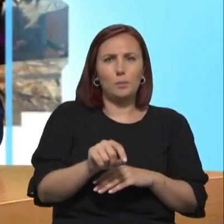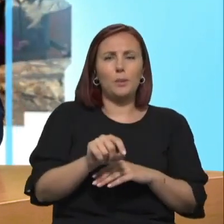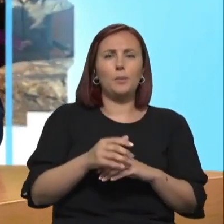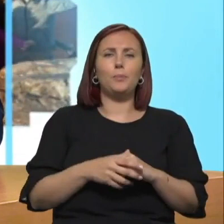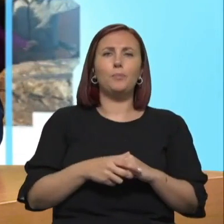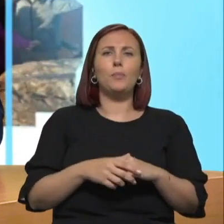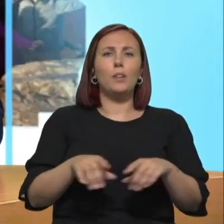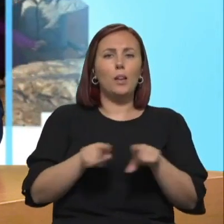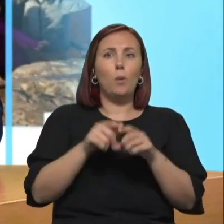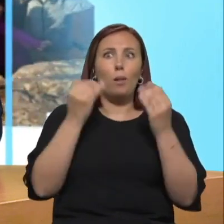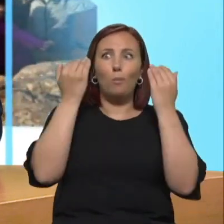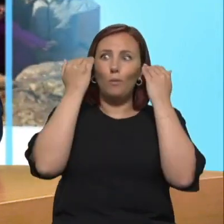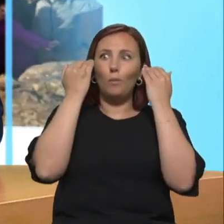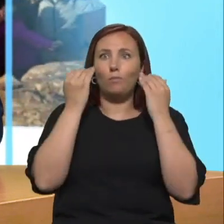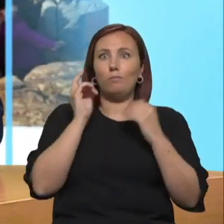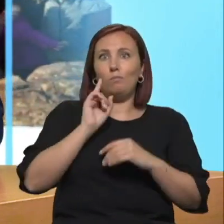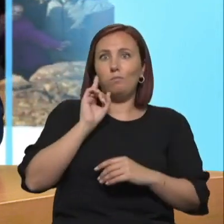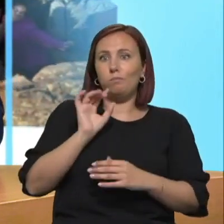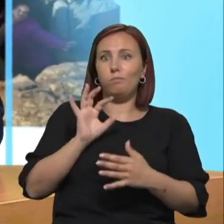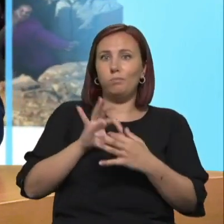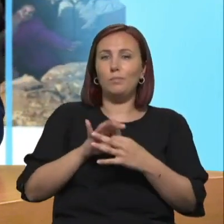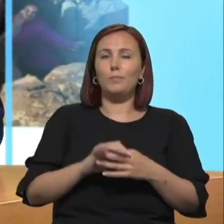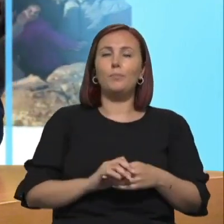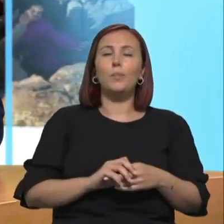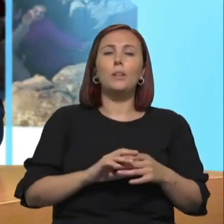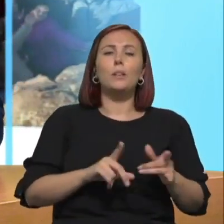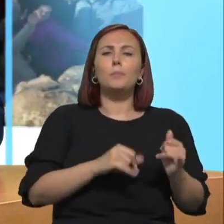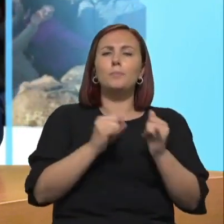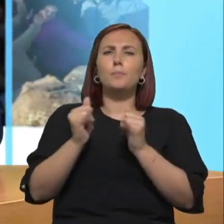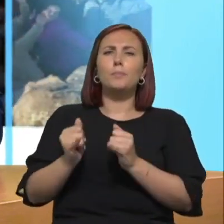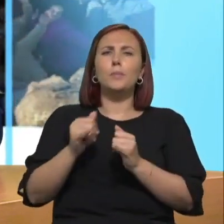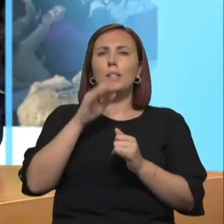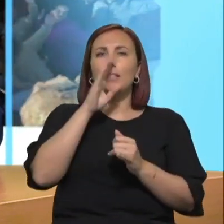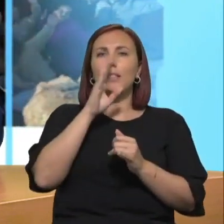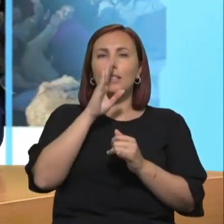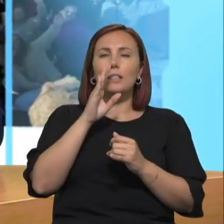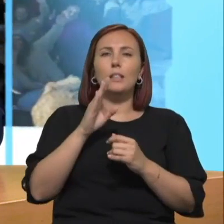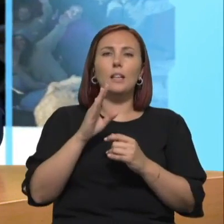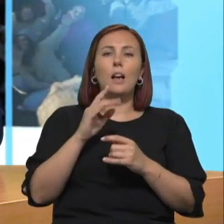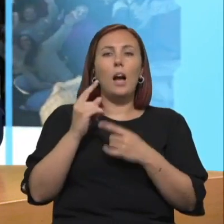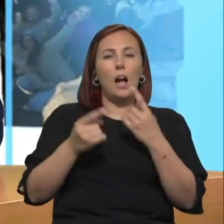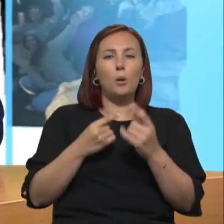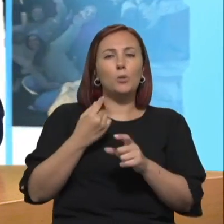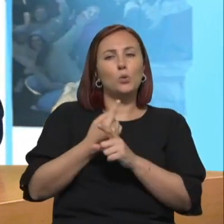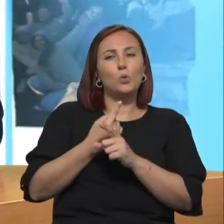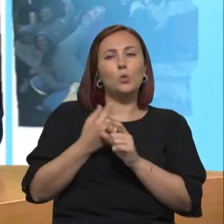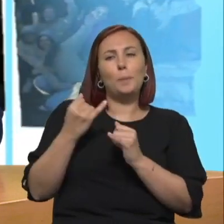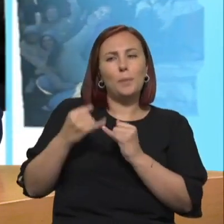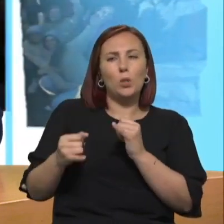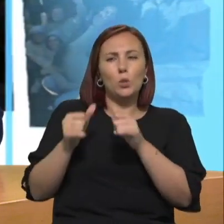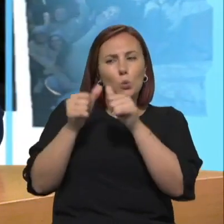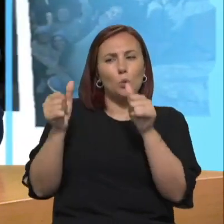um dado muito importante. Por outro lado, eu penso que se efetivamente há elementos perigosos no sistema